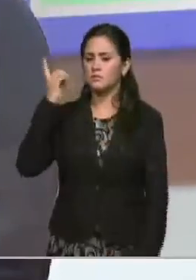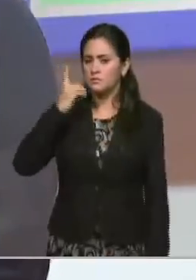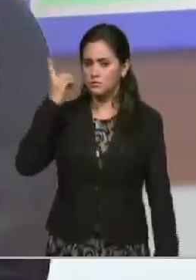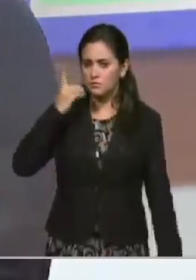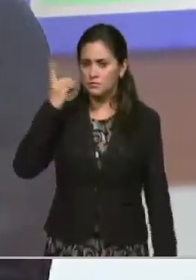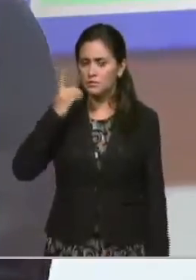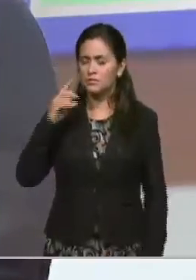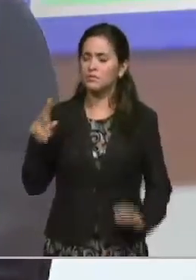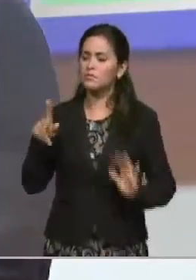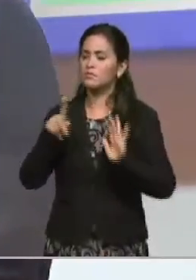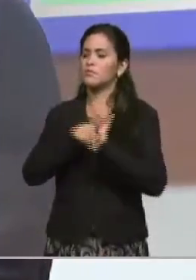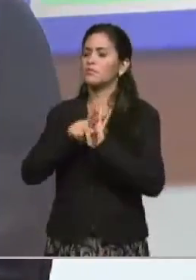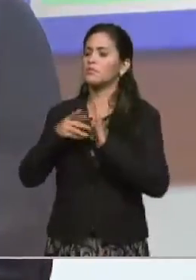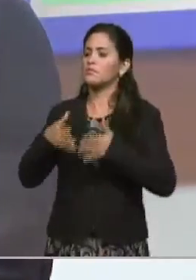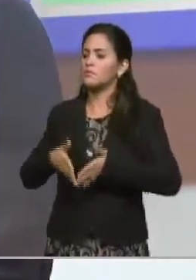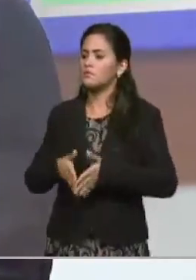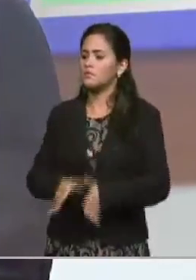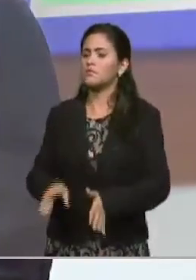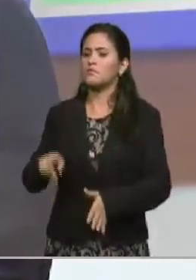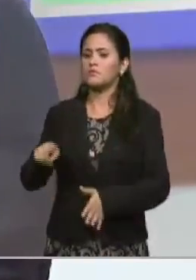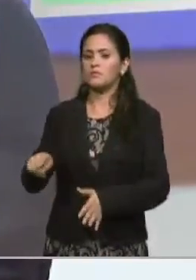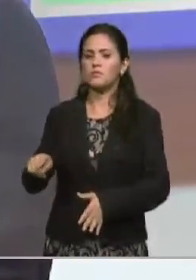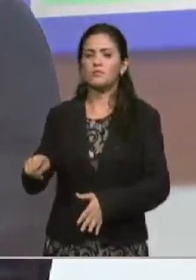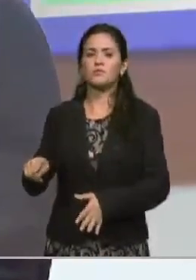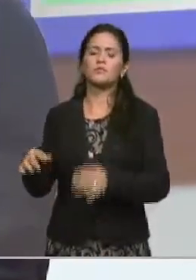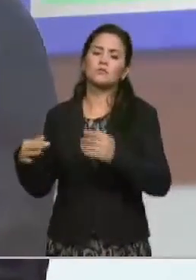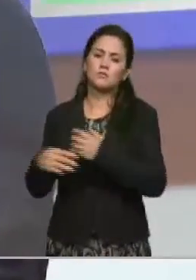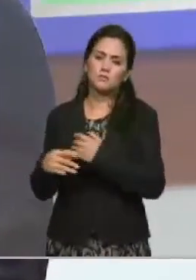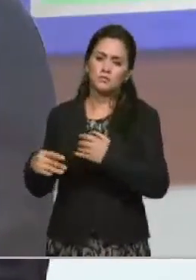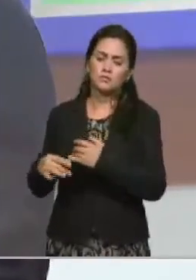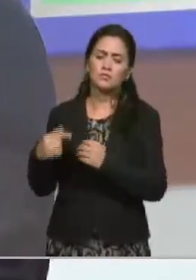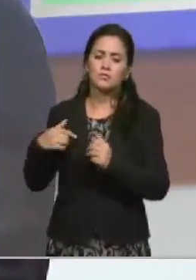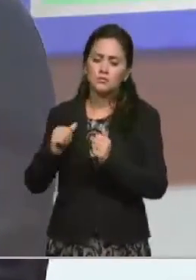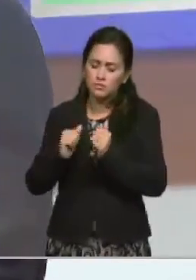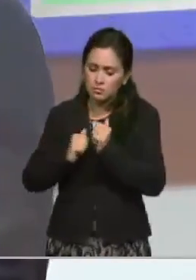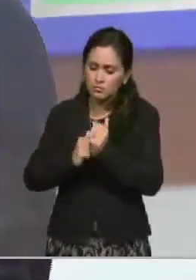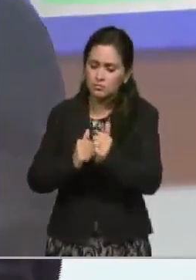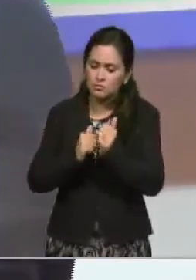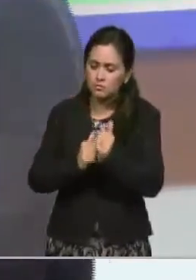estarei por perto sempre acompanhando este processo. Muito obrigado.